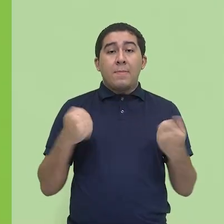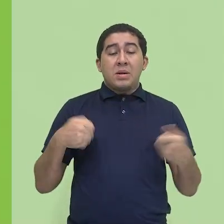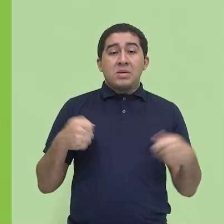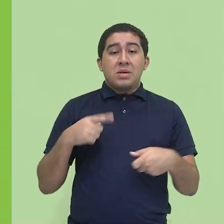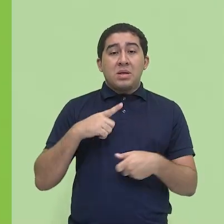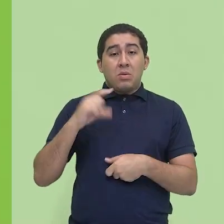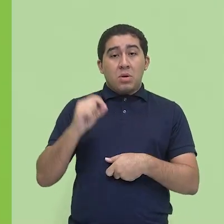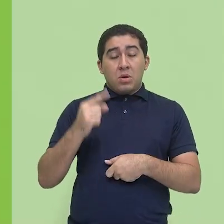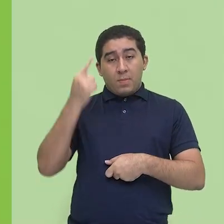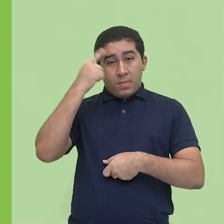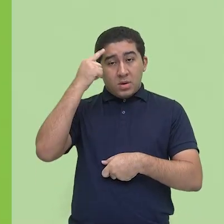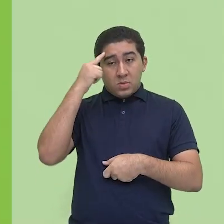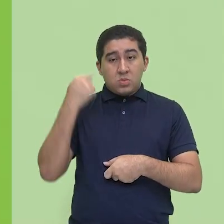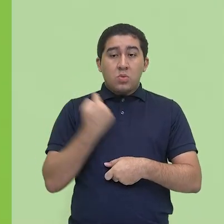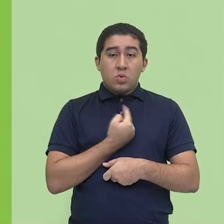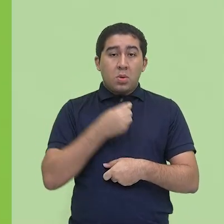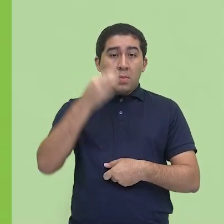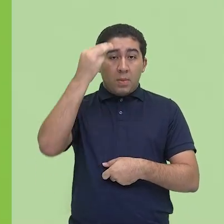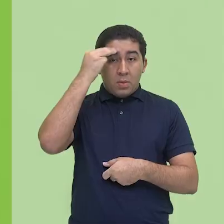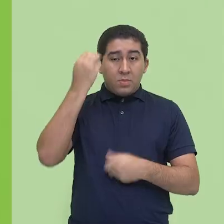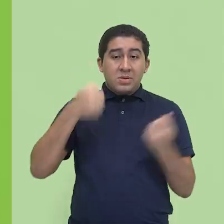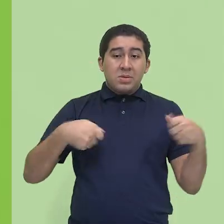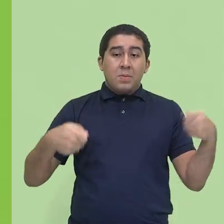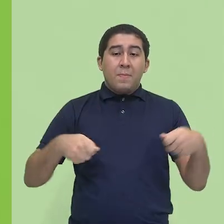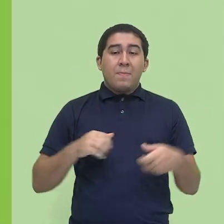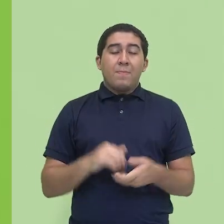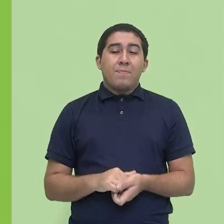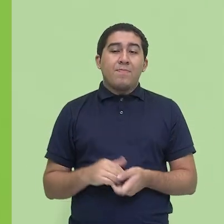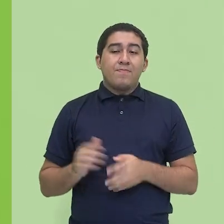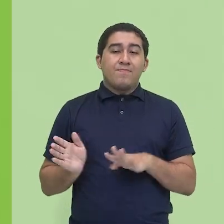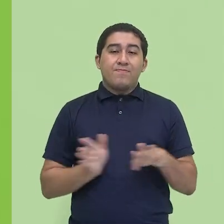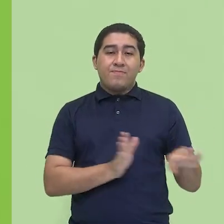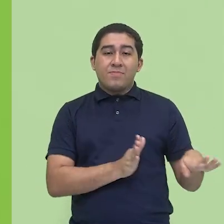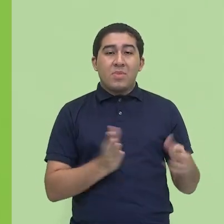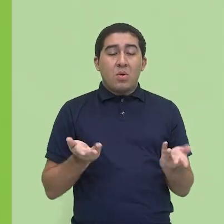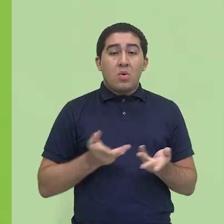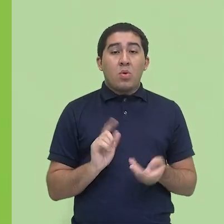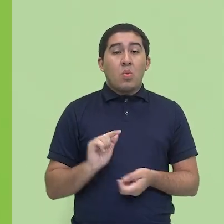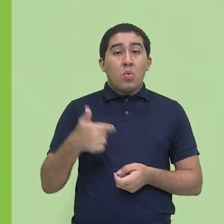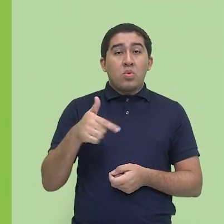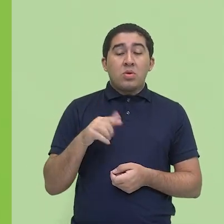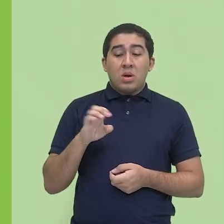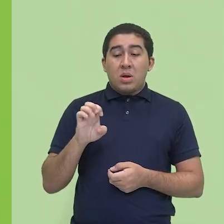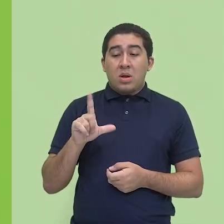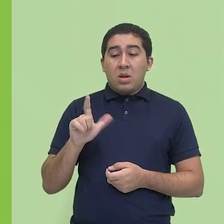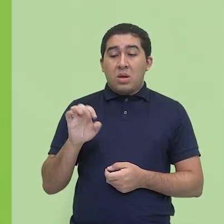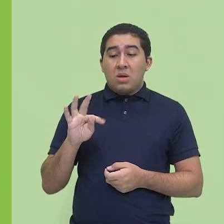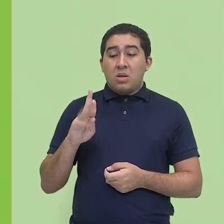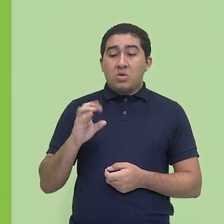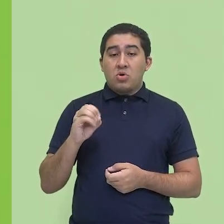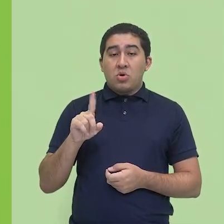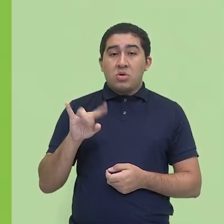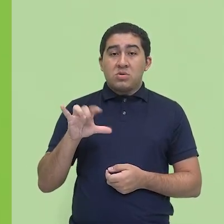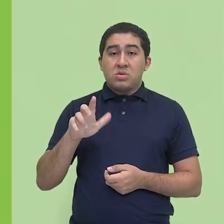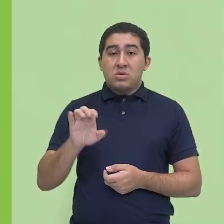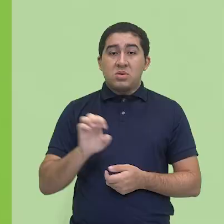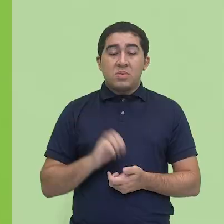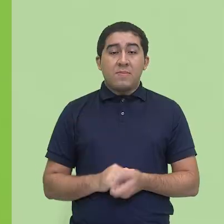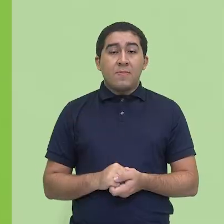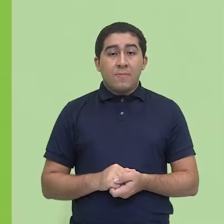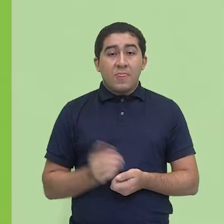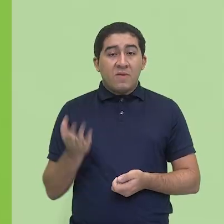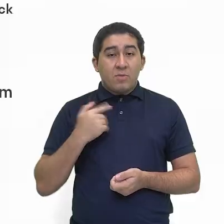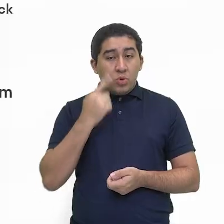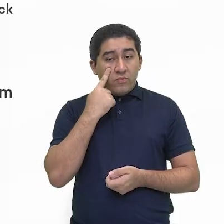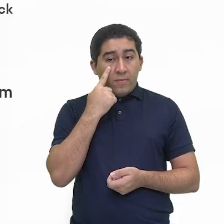ter aqui na nossa mente, tá bom? Agora a gente vai falar de eletrólise, que é um outro caso, né, dentro da eletroquímica.